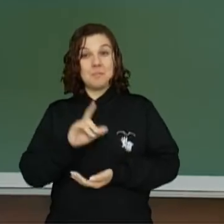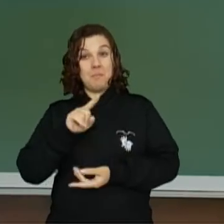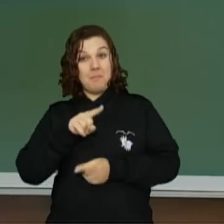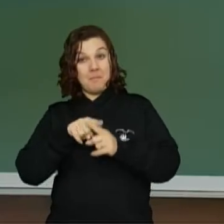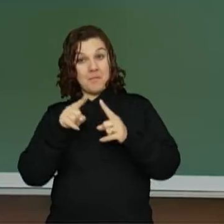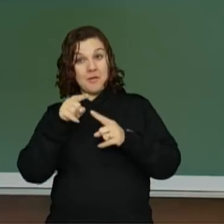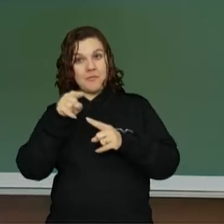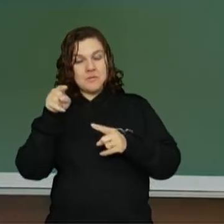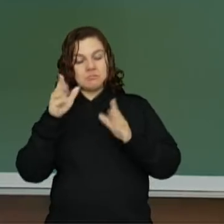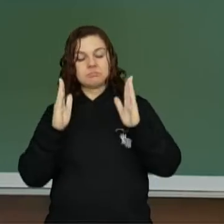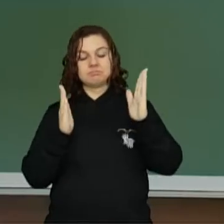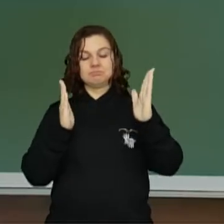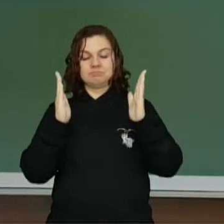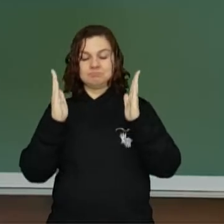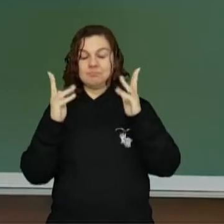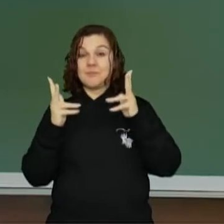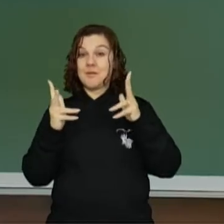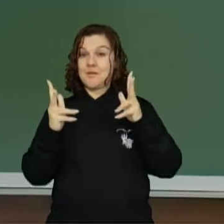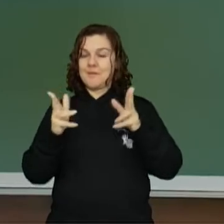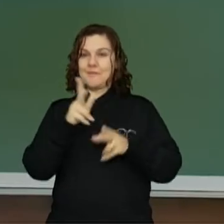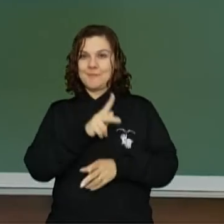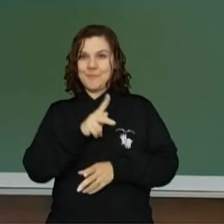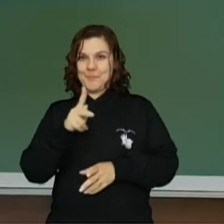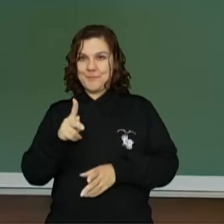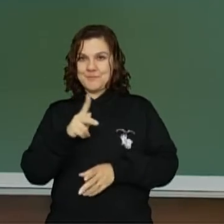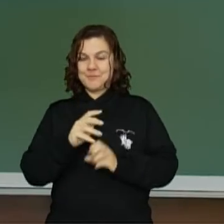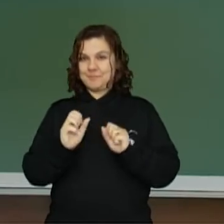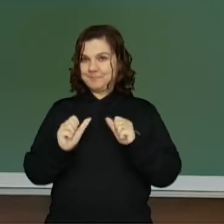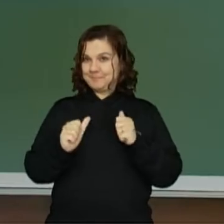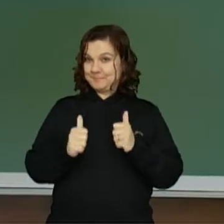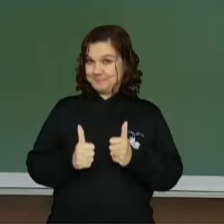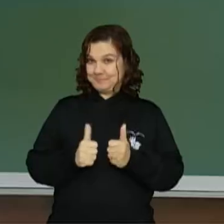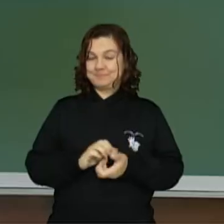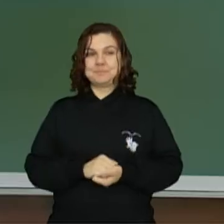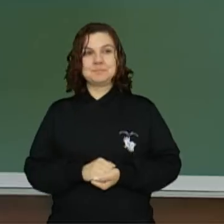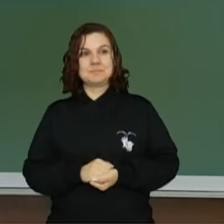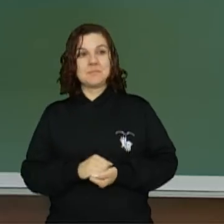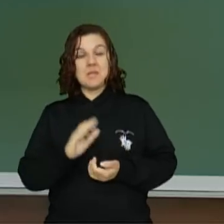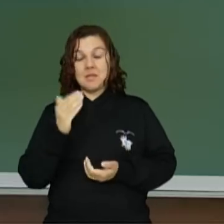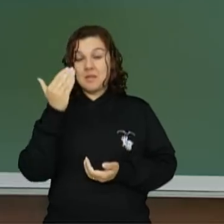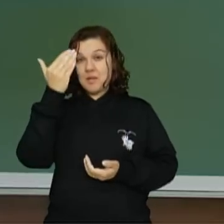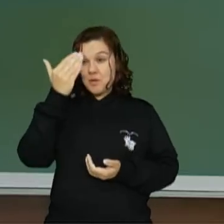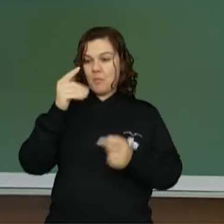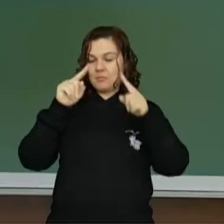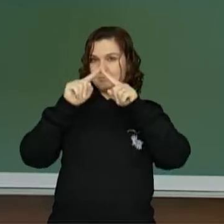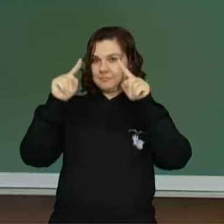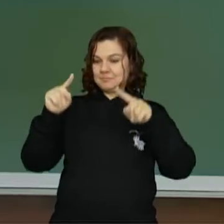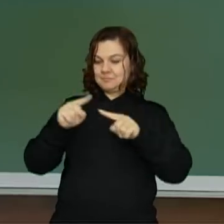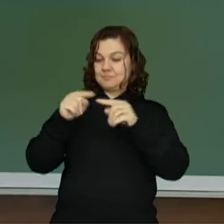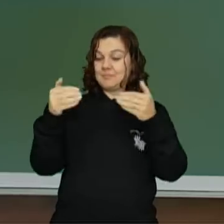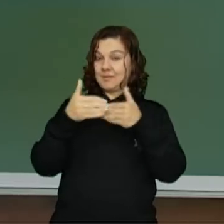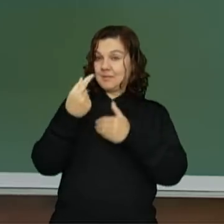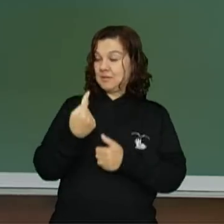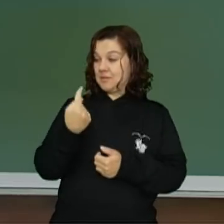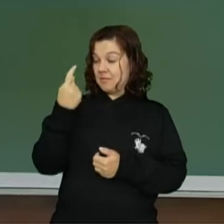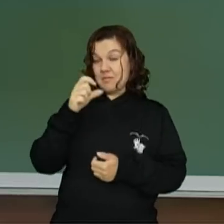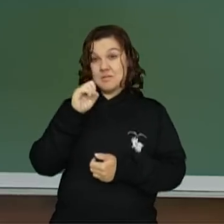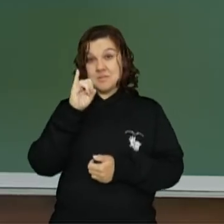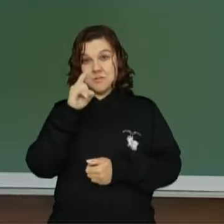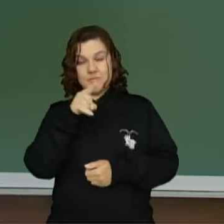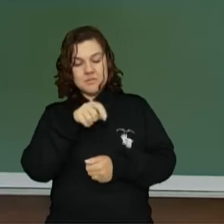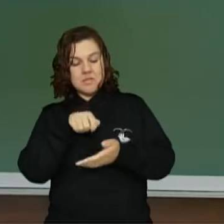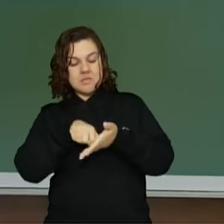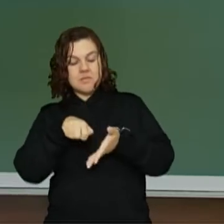você deve alinhar a sua resposta com a resposta da professora, como está aqui na telinha. Se você